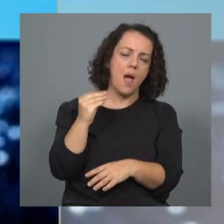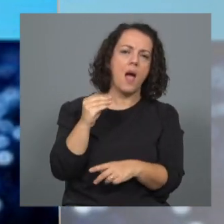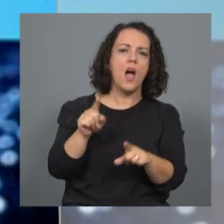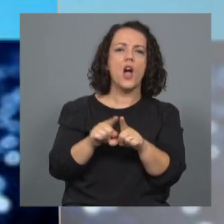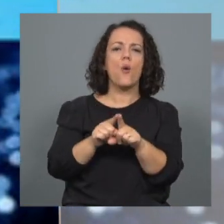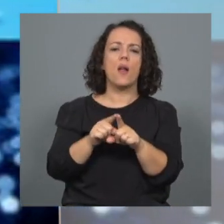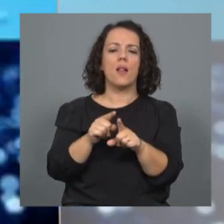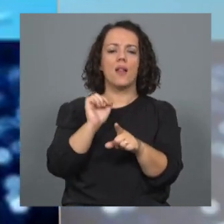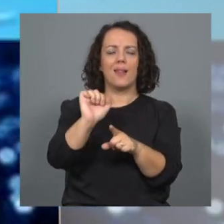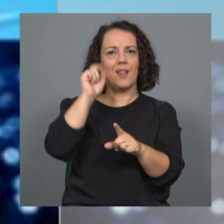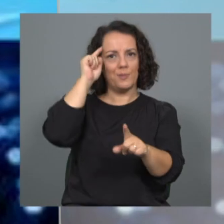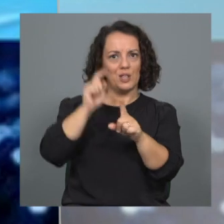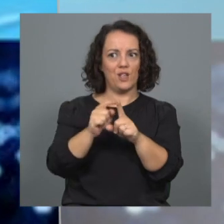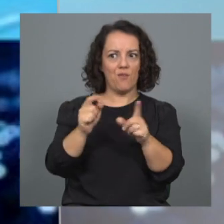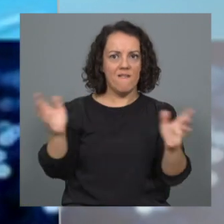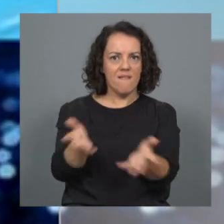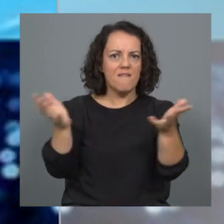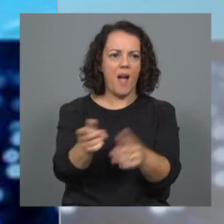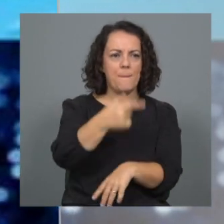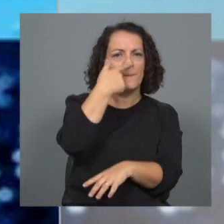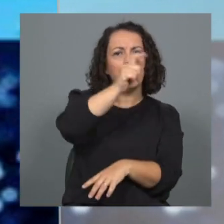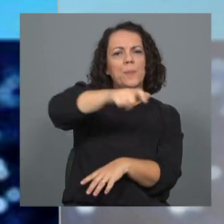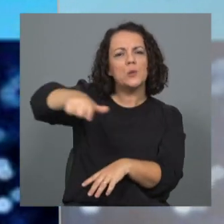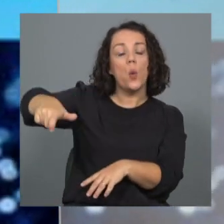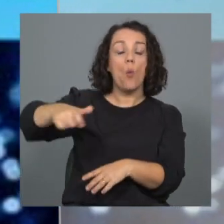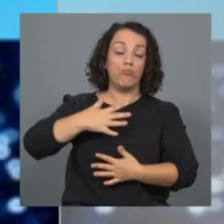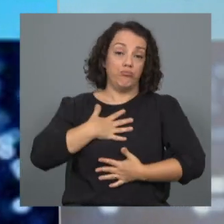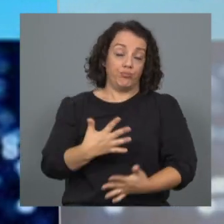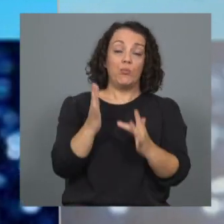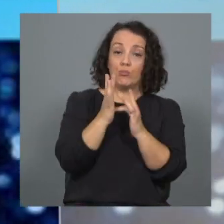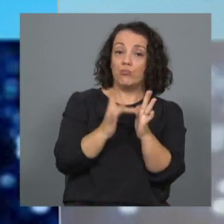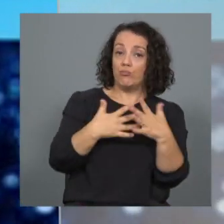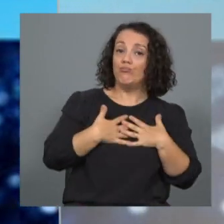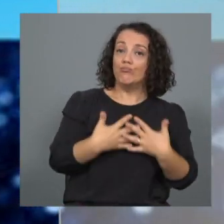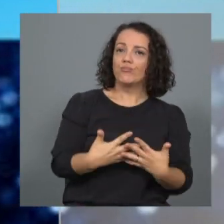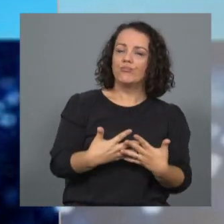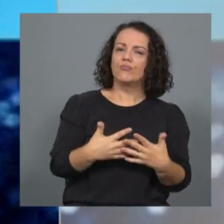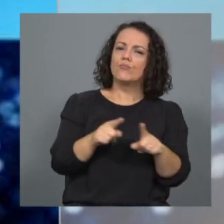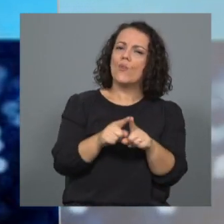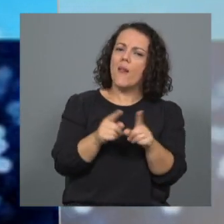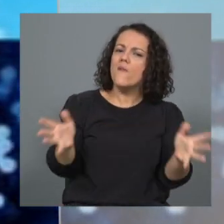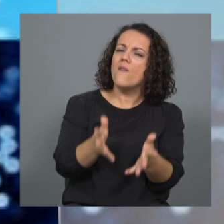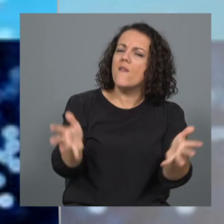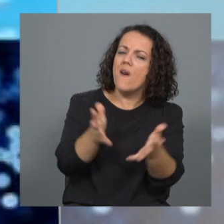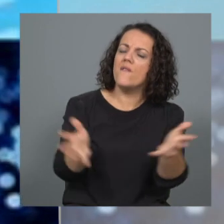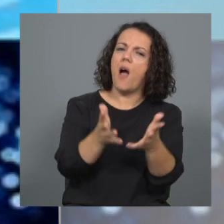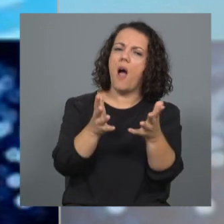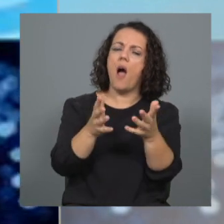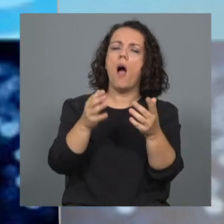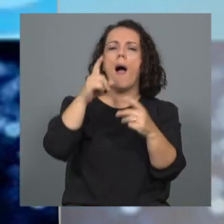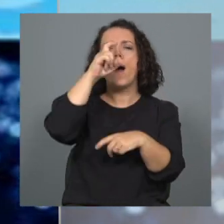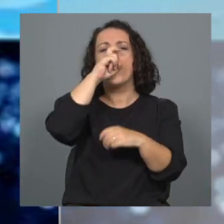desassossegar os cristãos, envolvê-los, trazê-los para o mundo, e tantas vezes isto